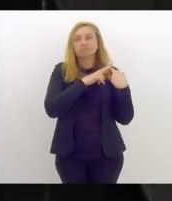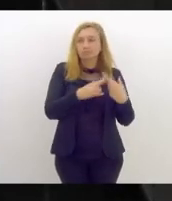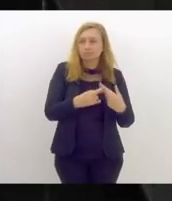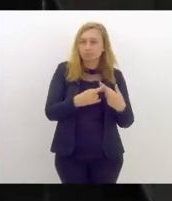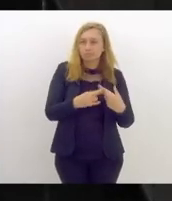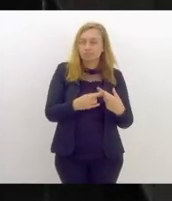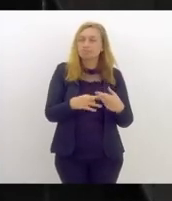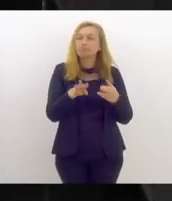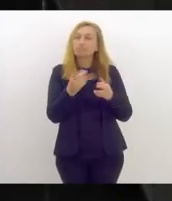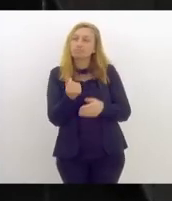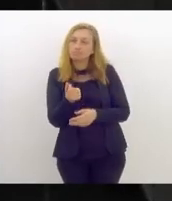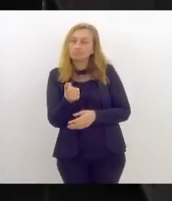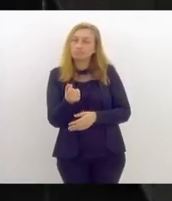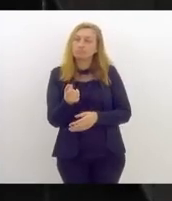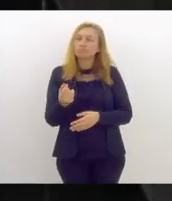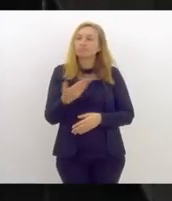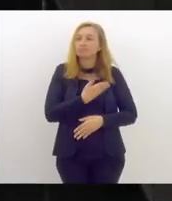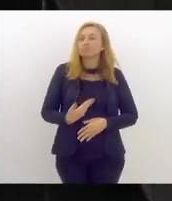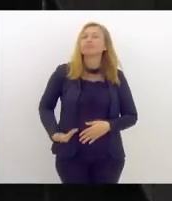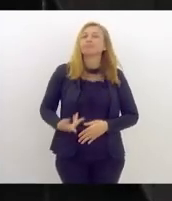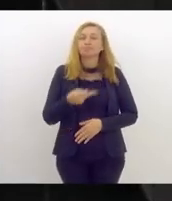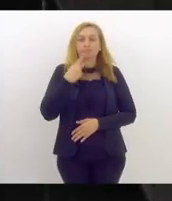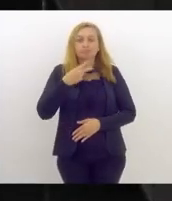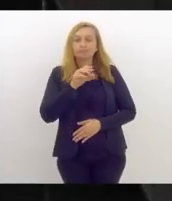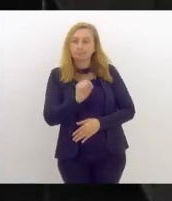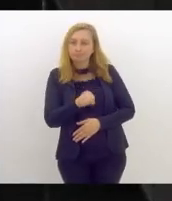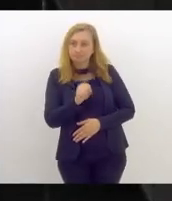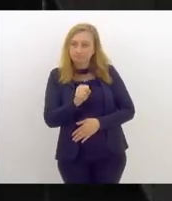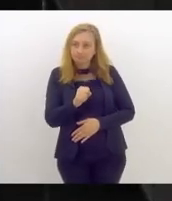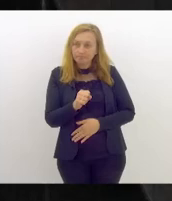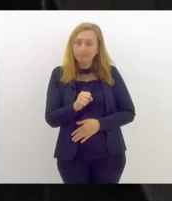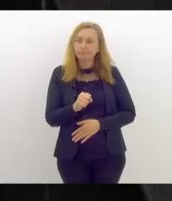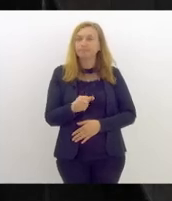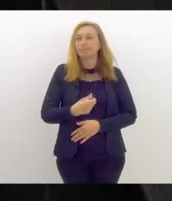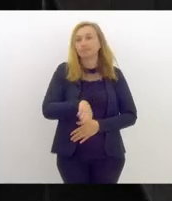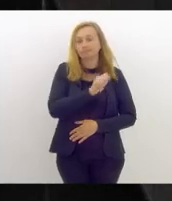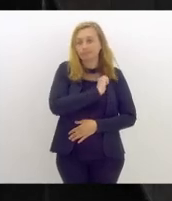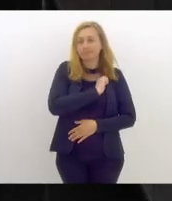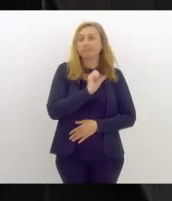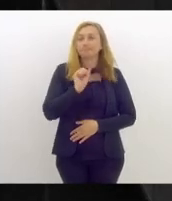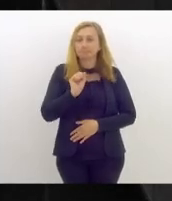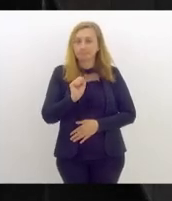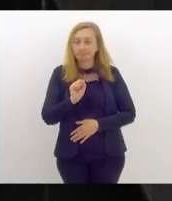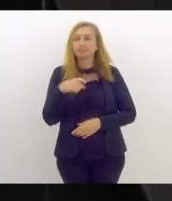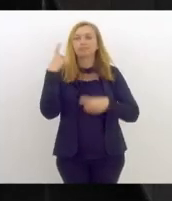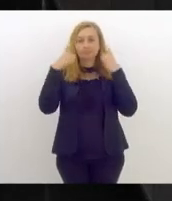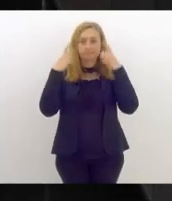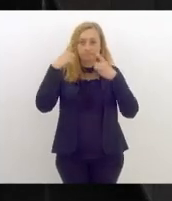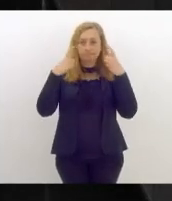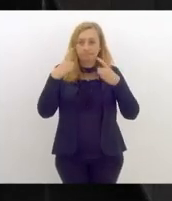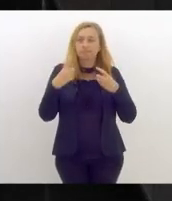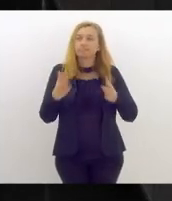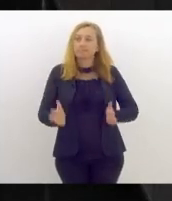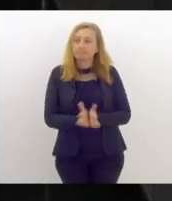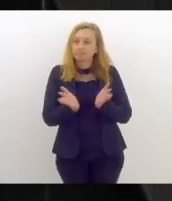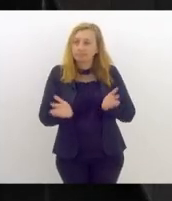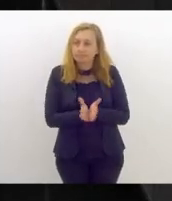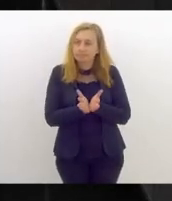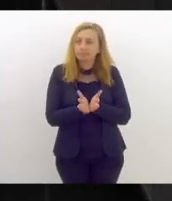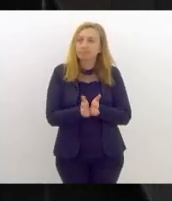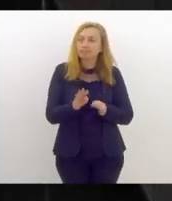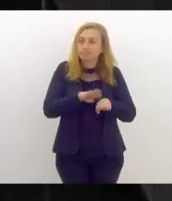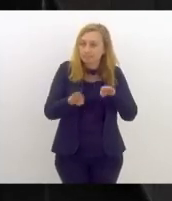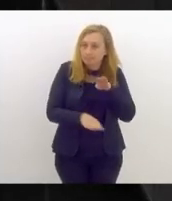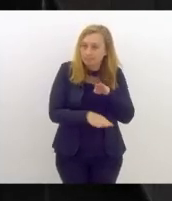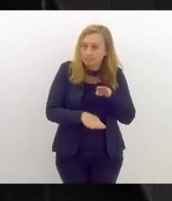as contas públicas vamos falar sim de previsibilidade fiscal Mas vamos ter preocupação com a pobreza com a miséria e para